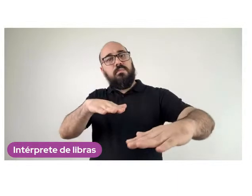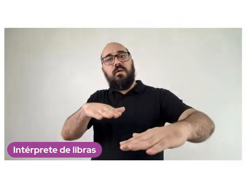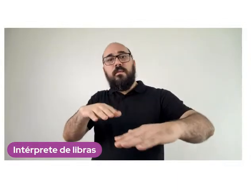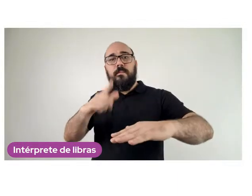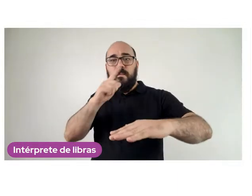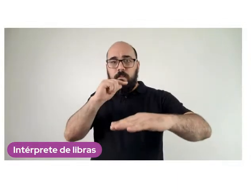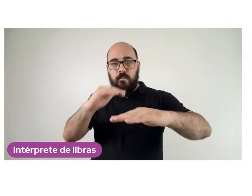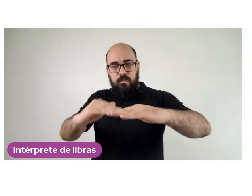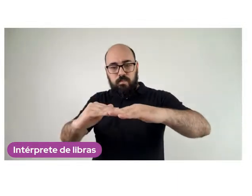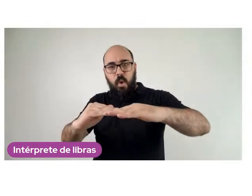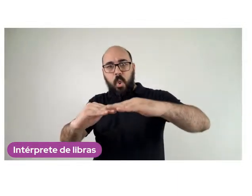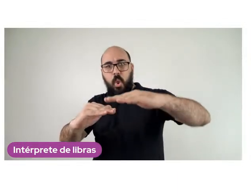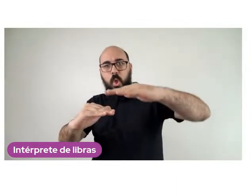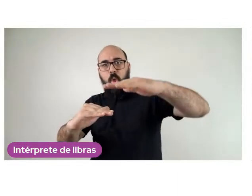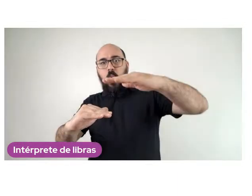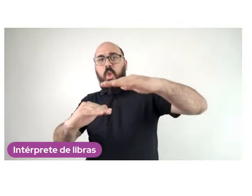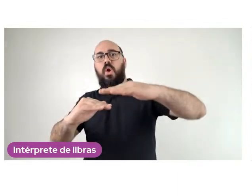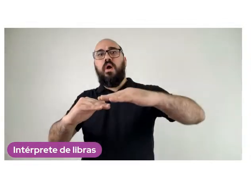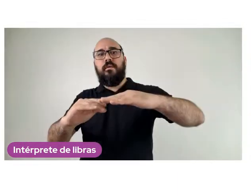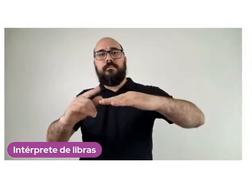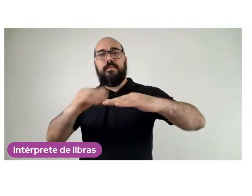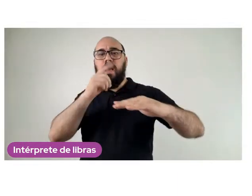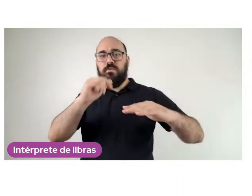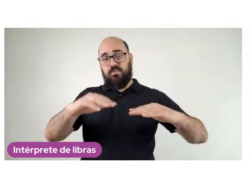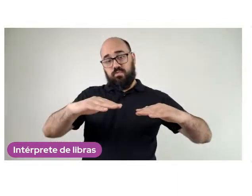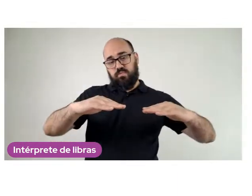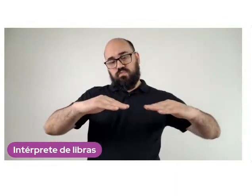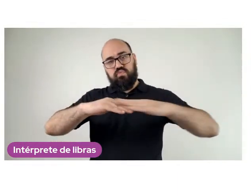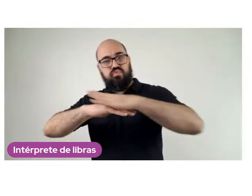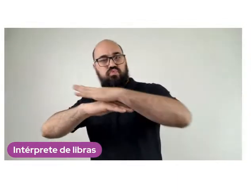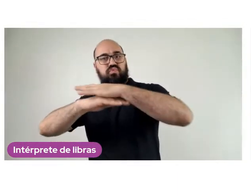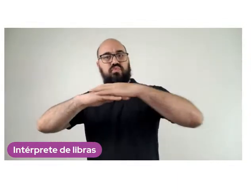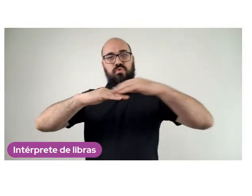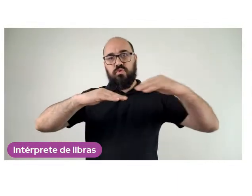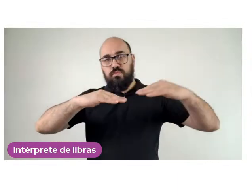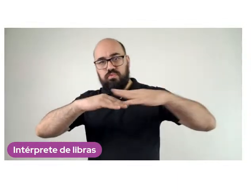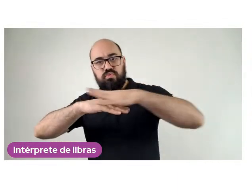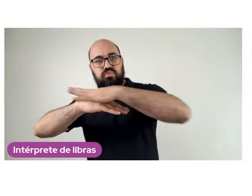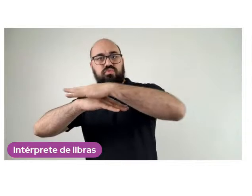expande, e o oceano, a água mais quente do oceano também